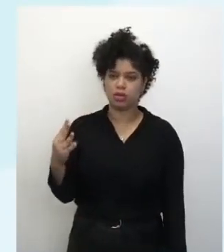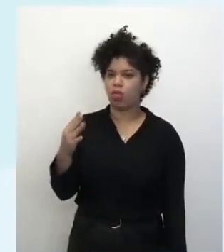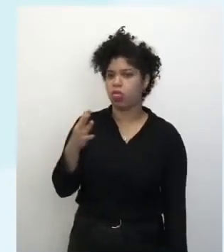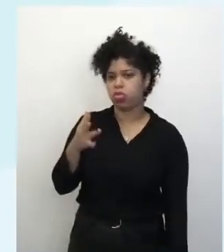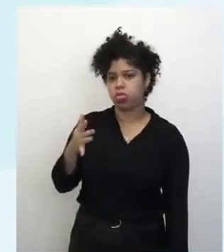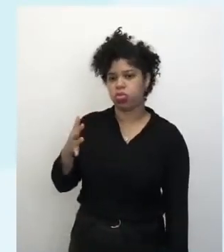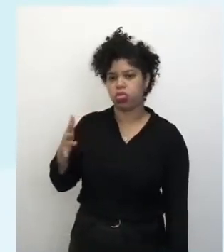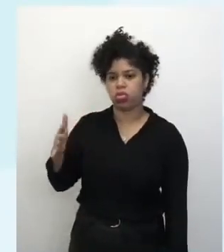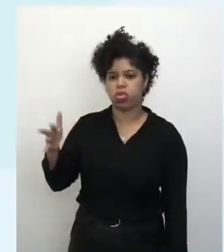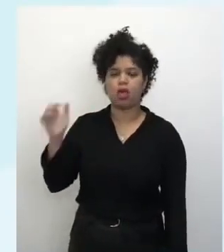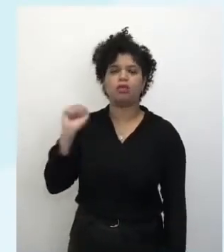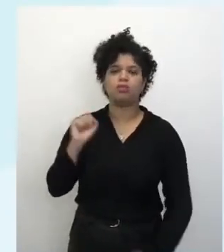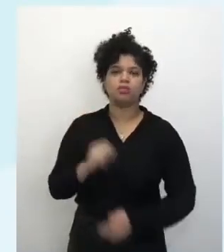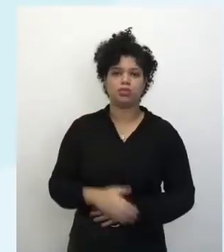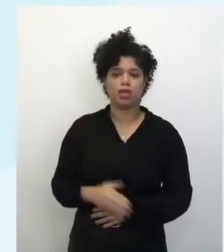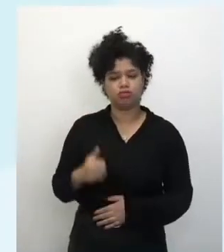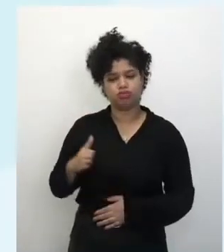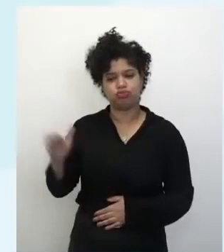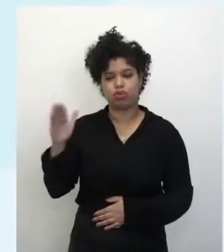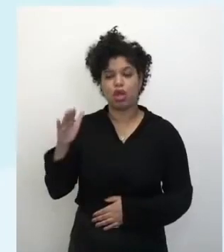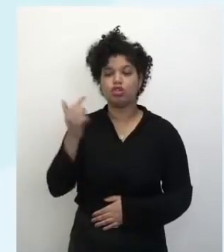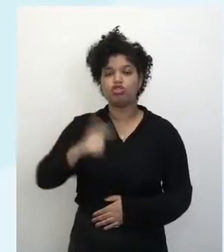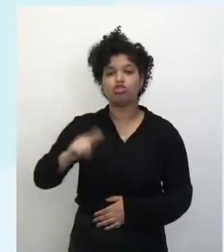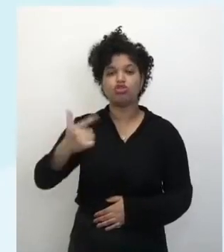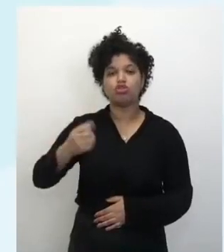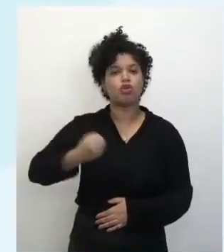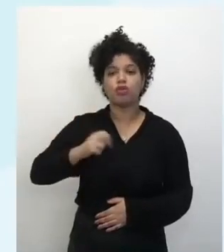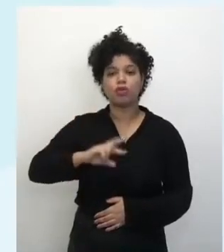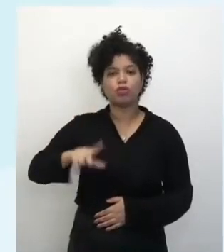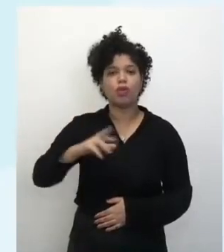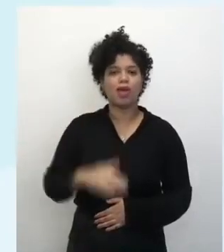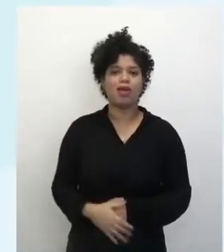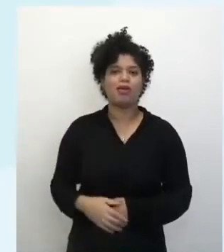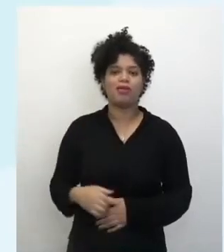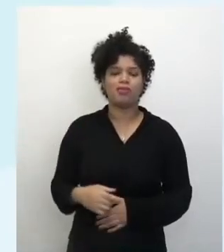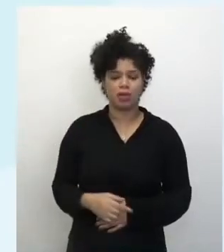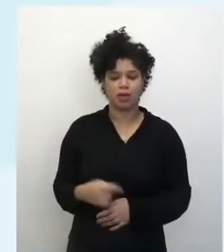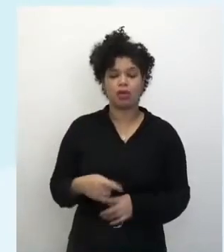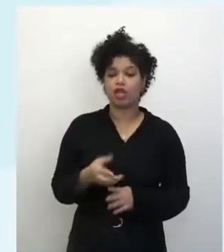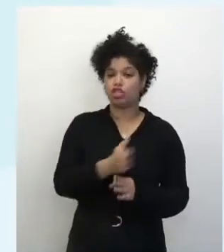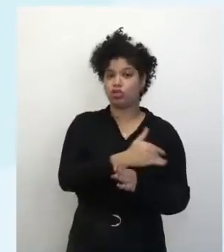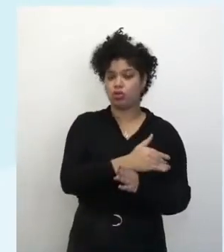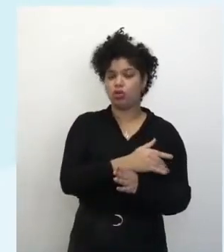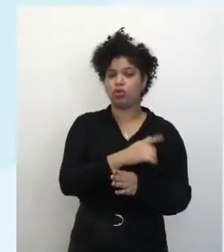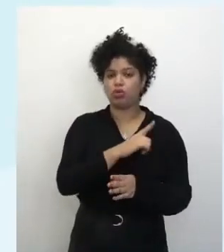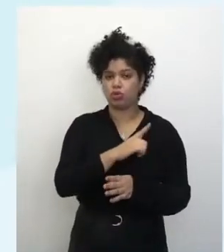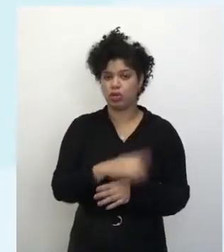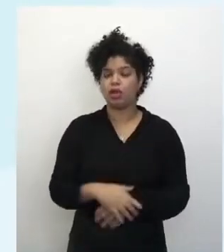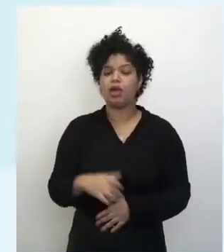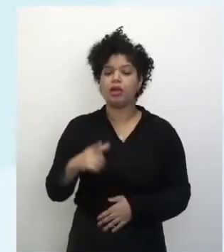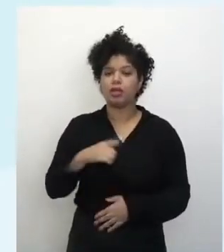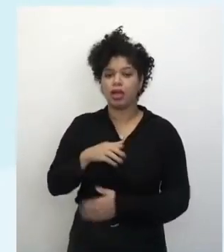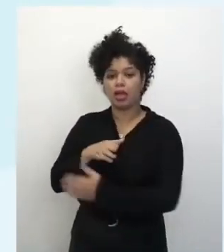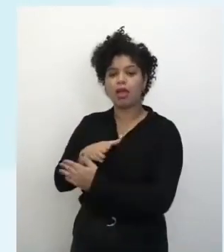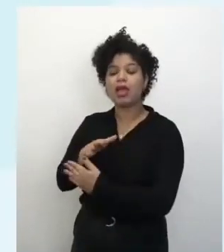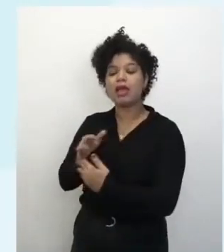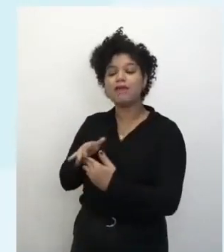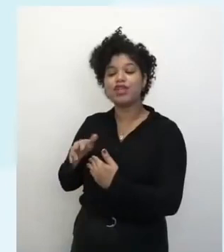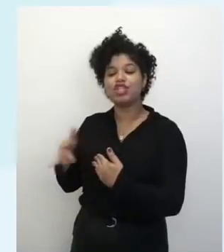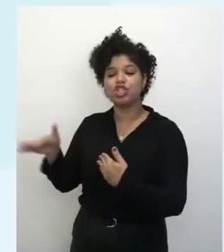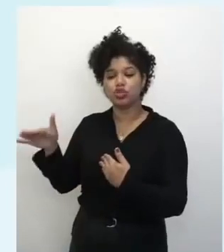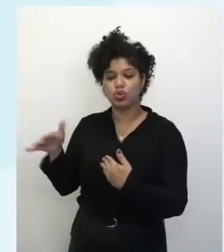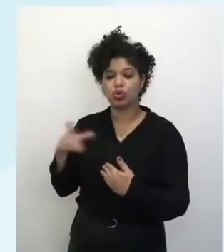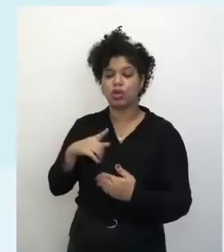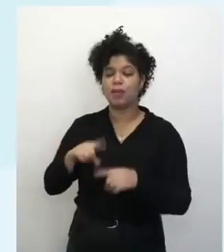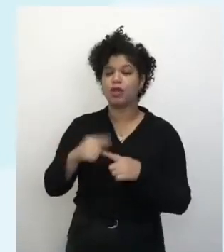1,98751843 reticências. Não está repetindo, não tem um período repetindo. Então, esse é o nosso infinito e não periódico. Agora,